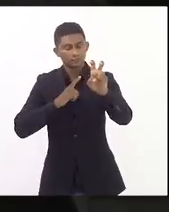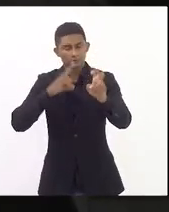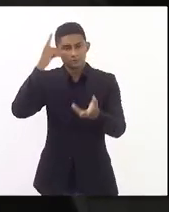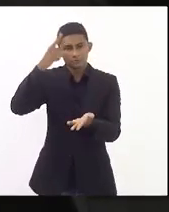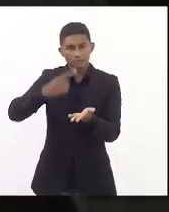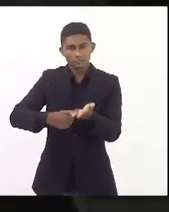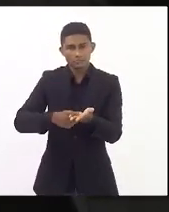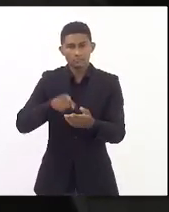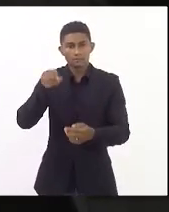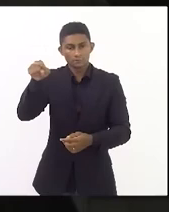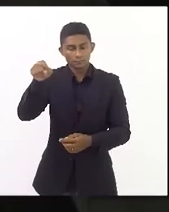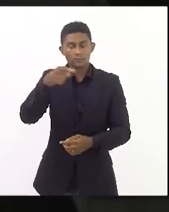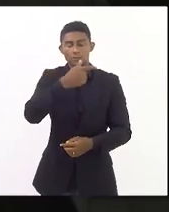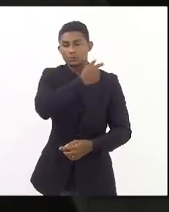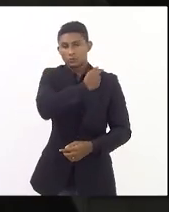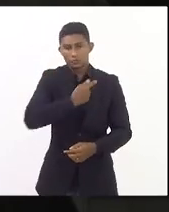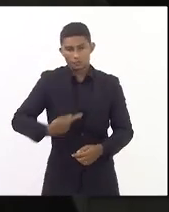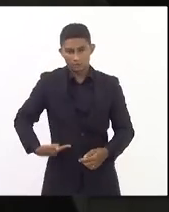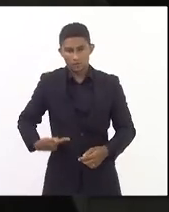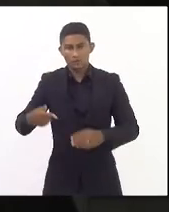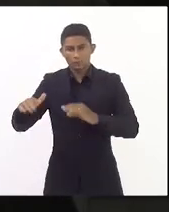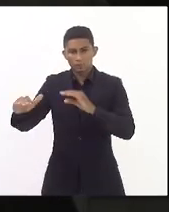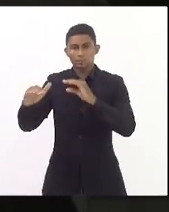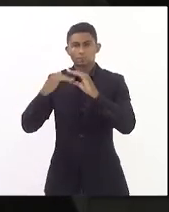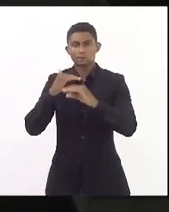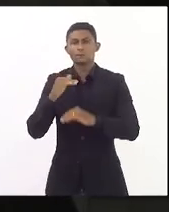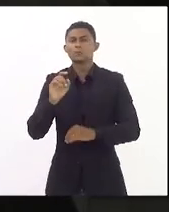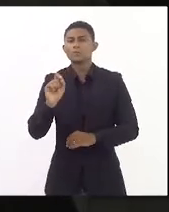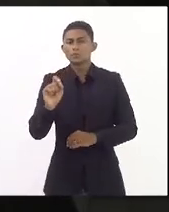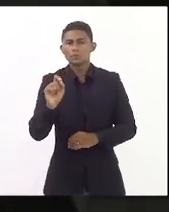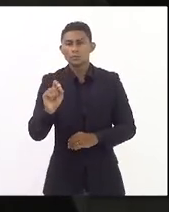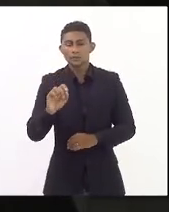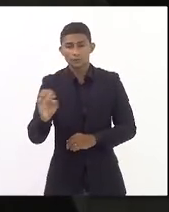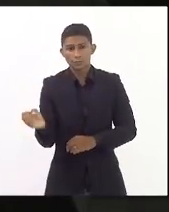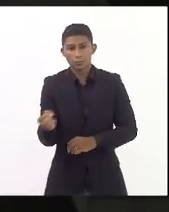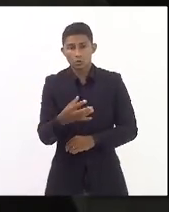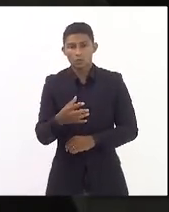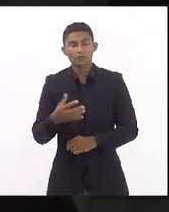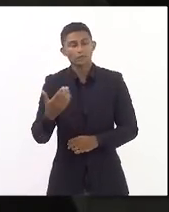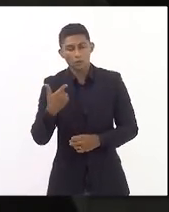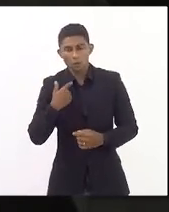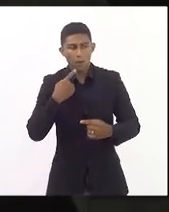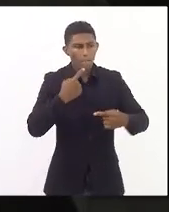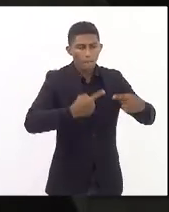governo mandou nova mensagem que foi discutida, emendada e